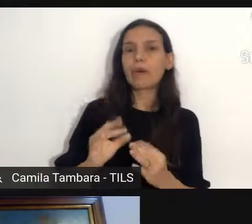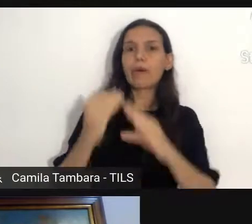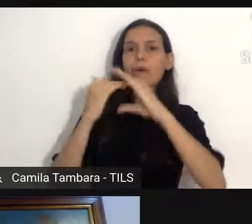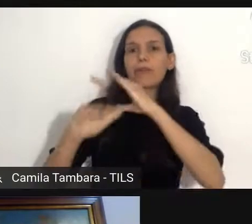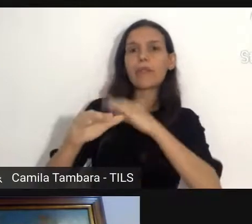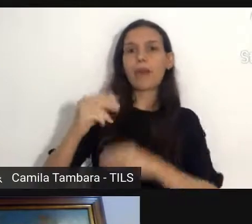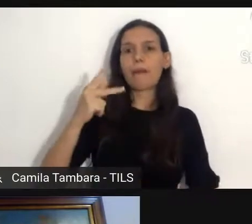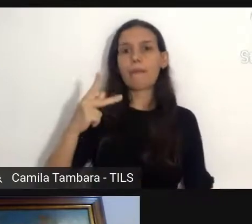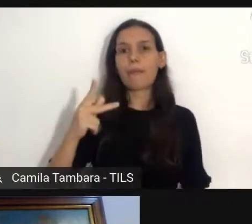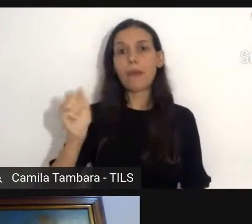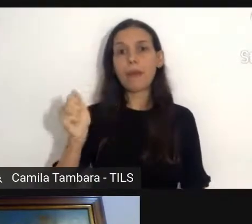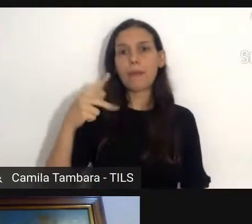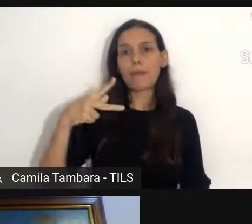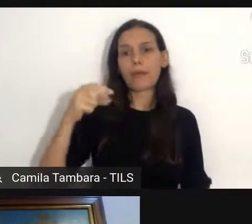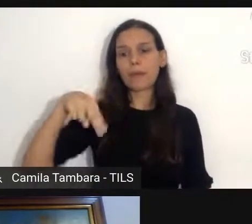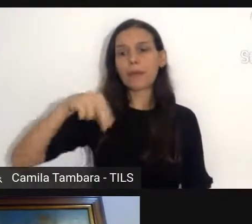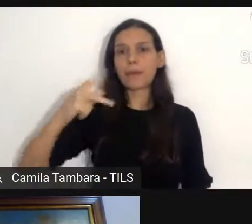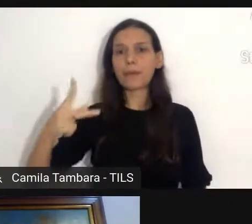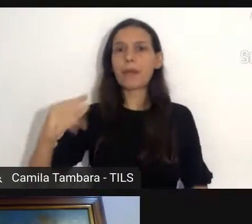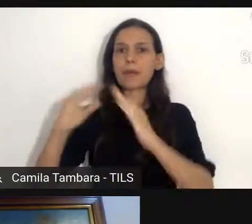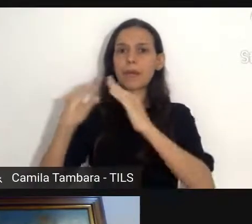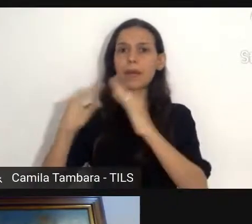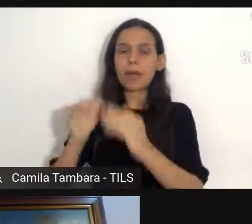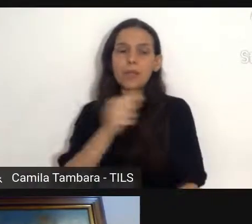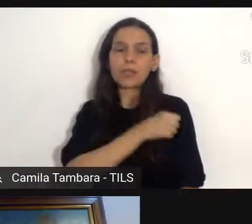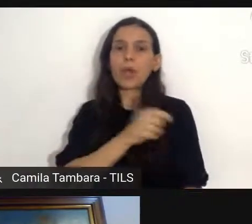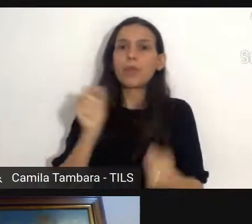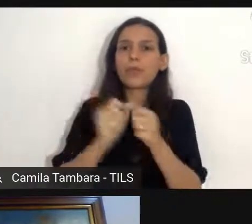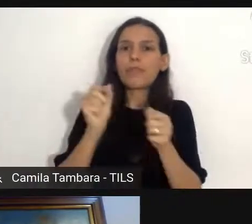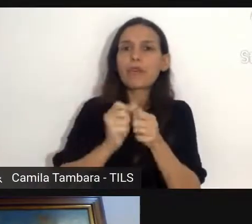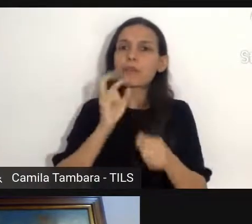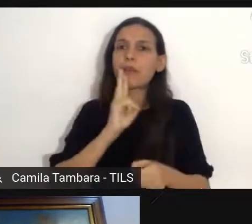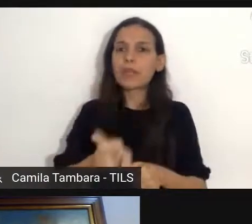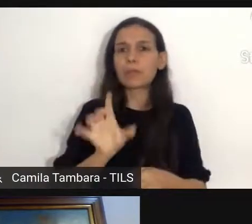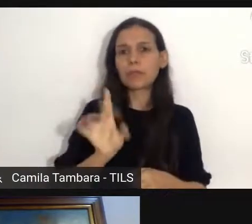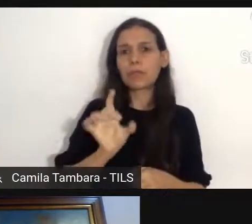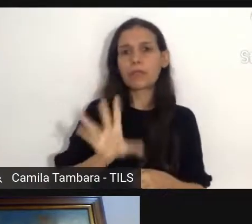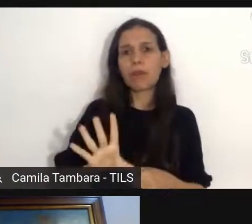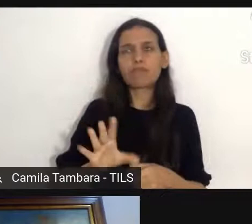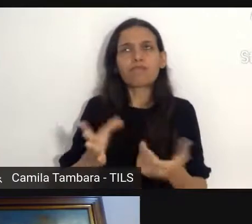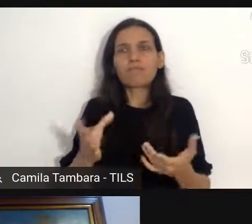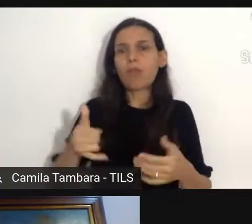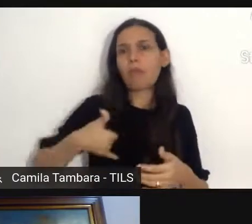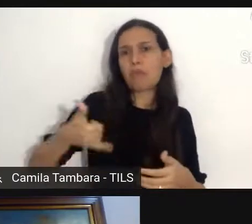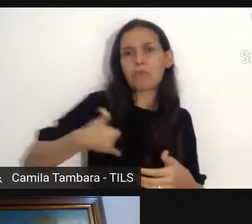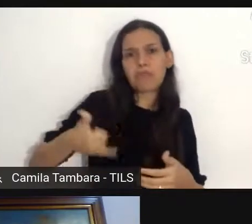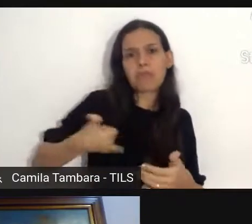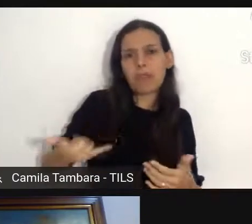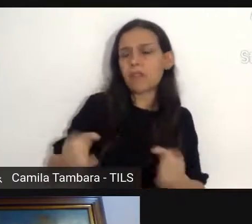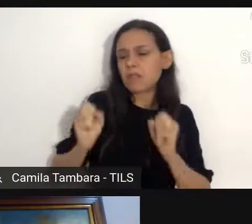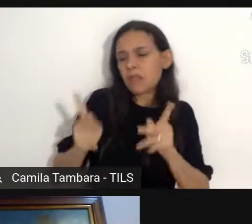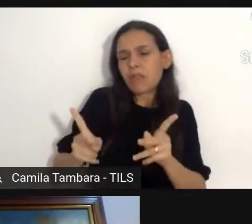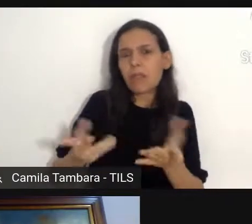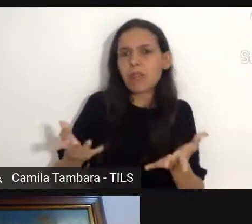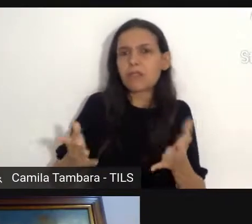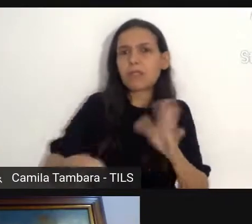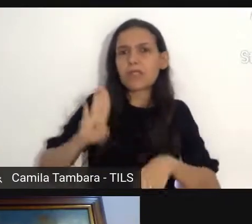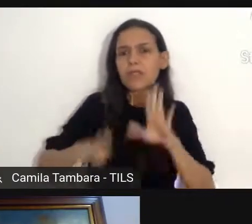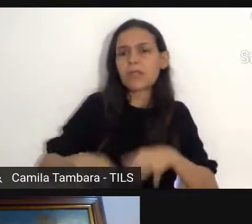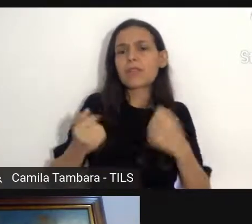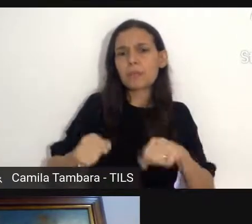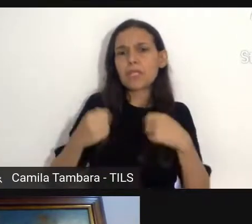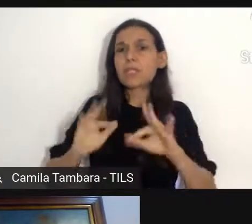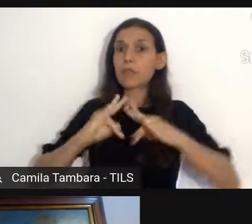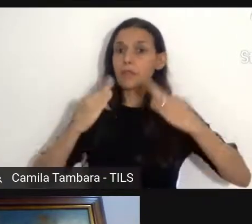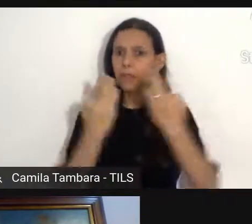aluno fazer e responder, né? Para algumas faixas etárias, isso é até óbvio, eles sequer têm essa autonomia, precisam mesmo da família.